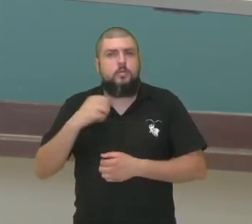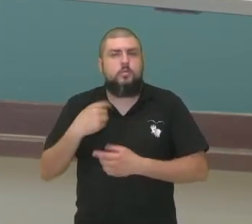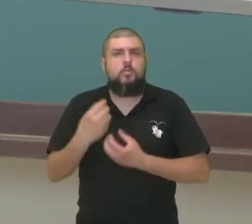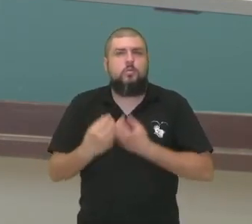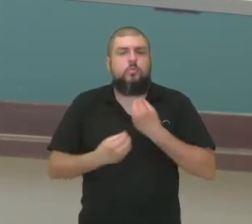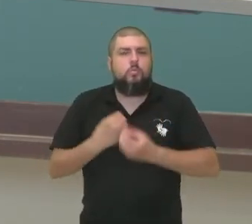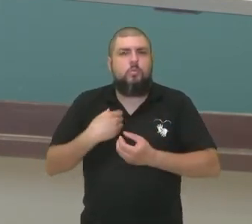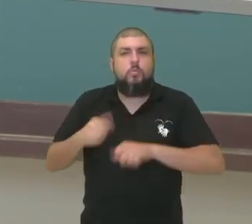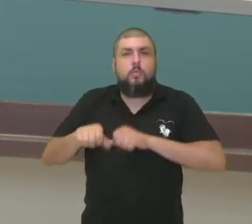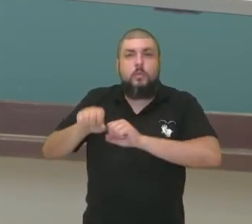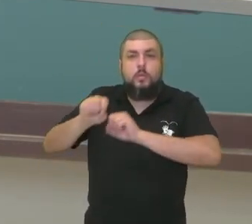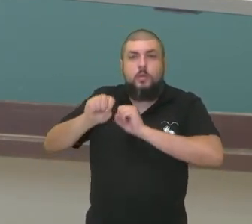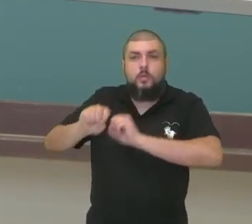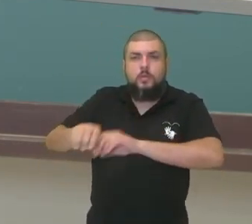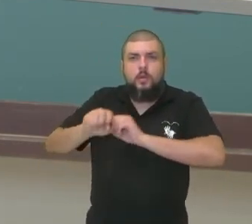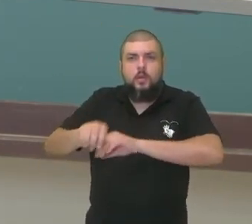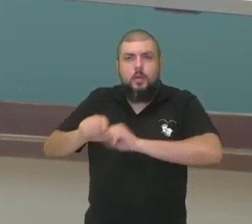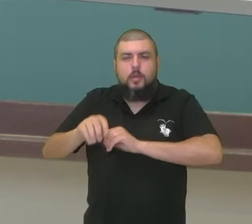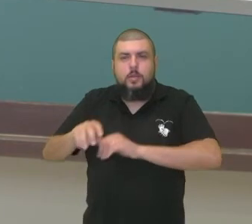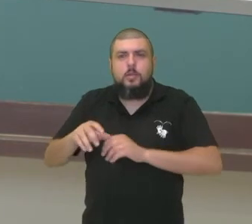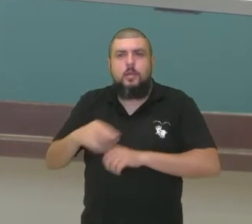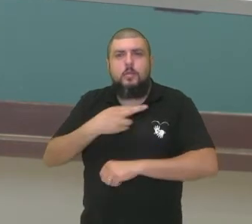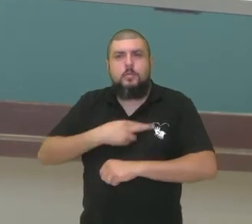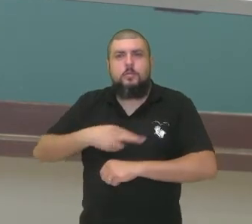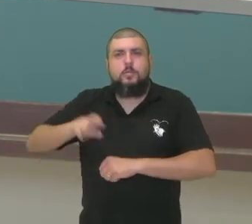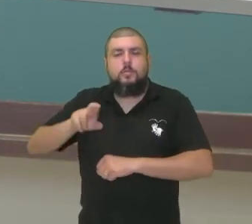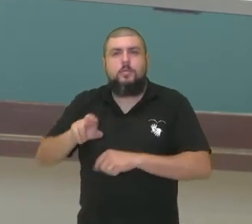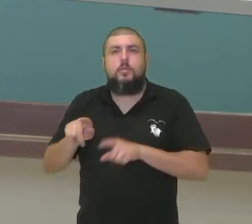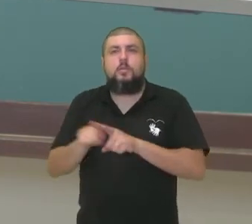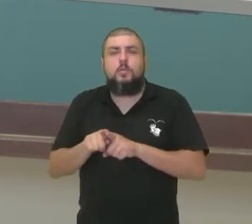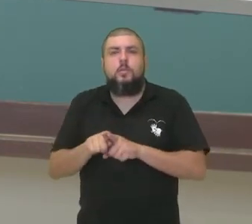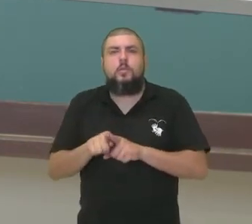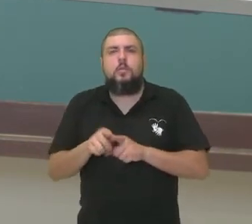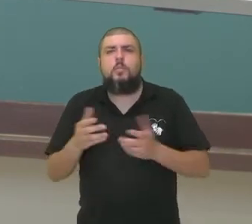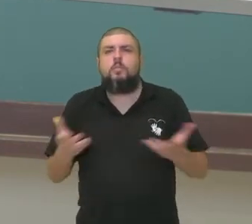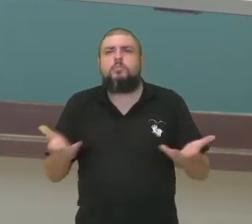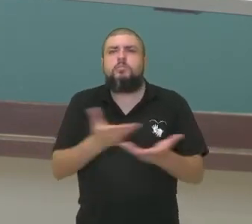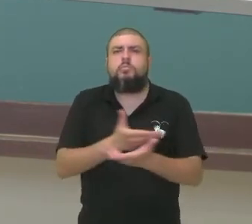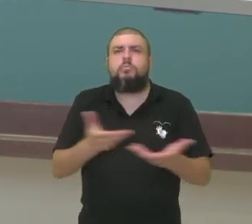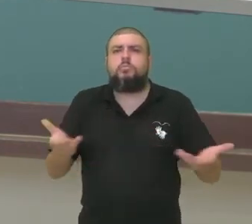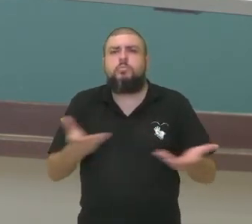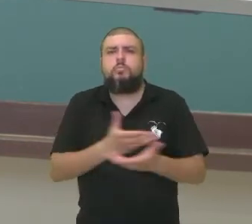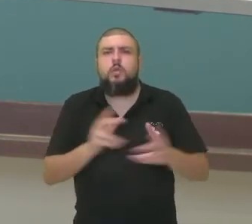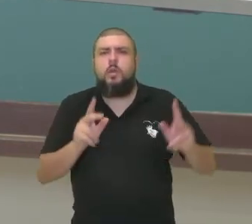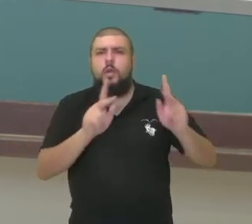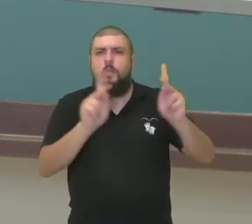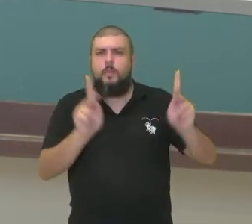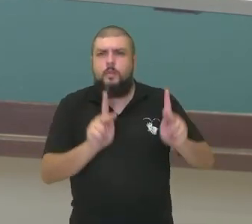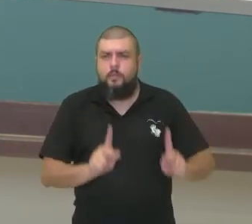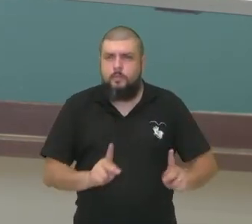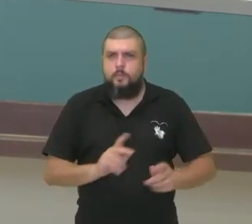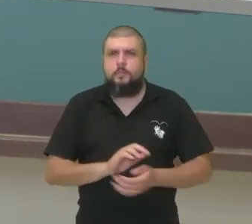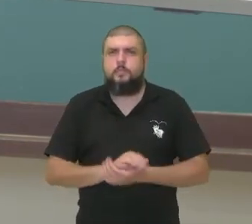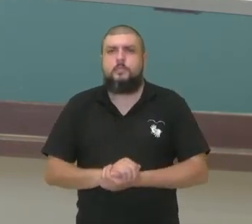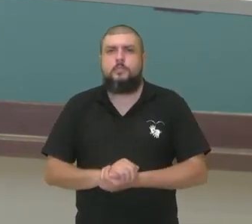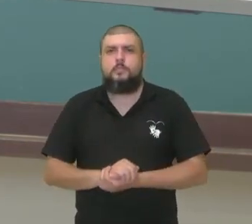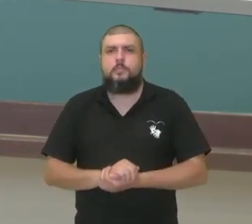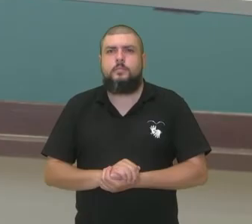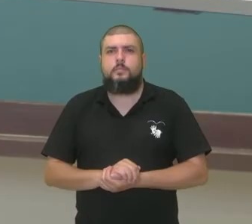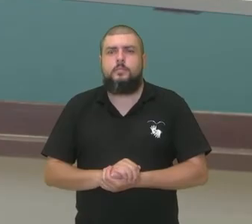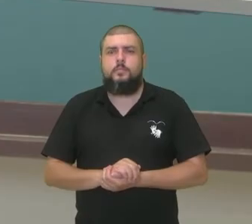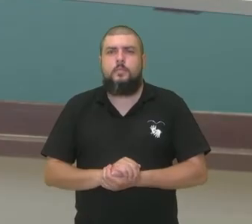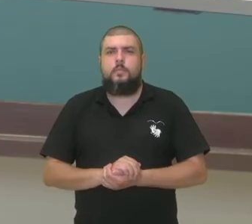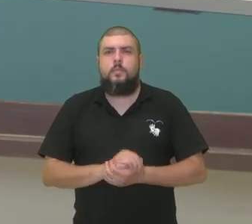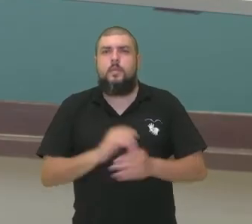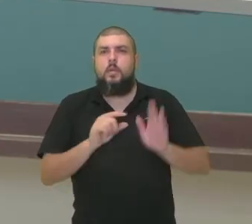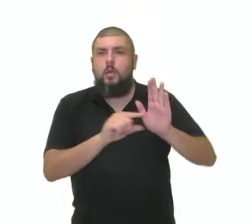ensinar a própria religião, promover a paz e com isso promover os direitos humanos e a liberdade religiosa. No artigo